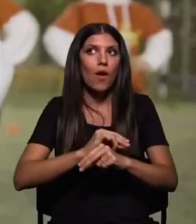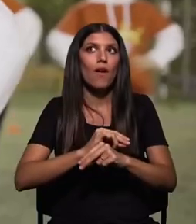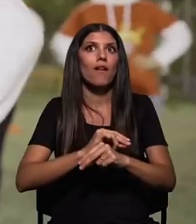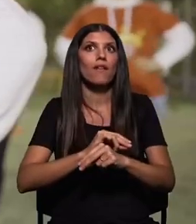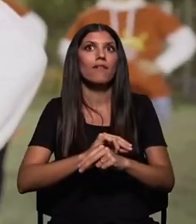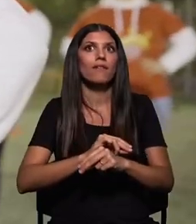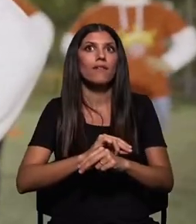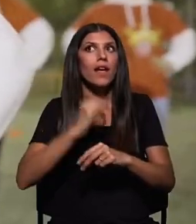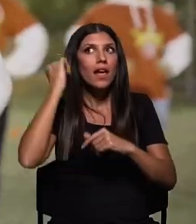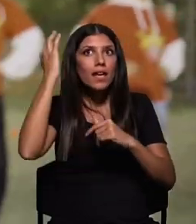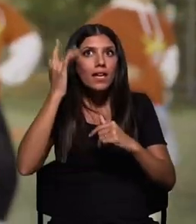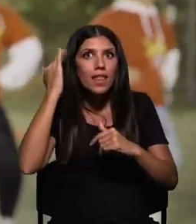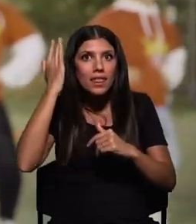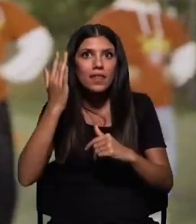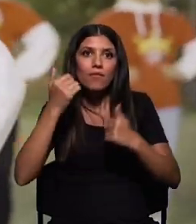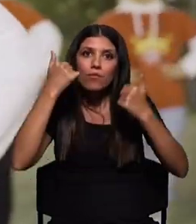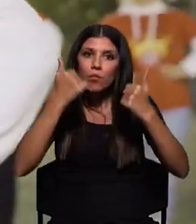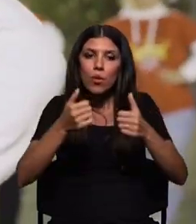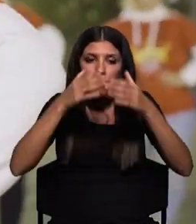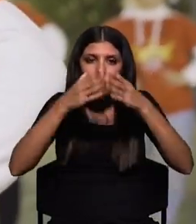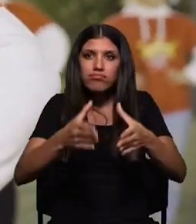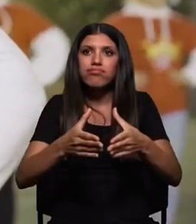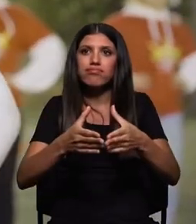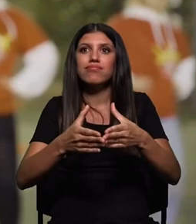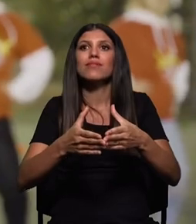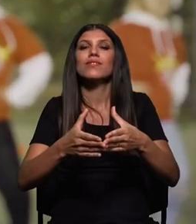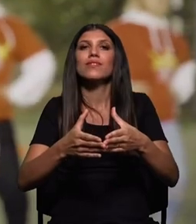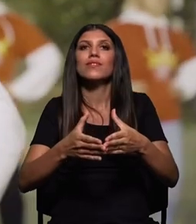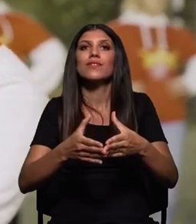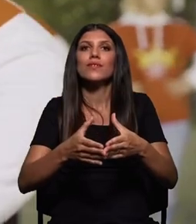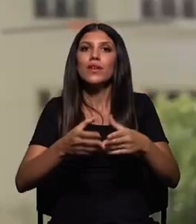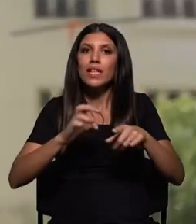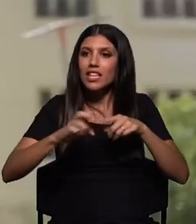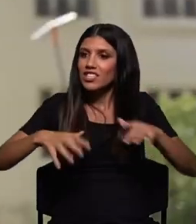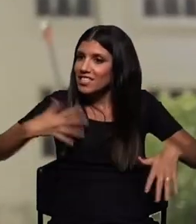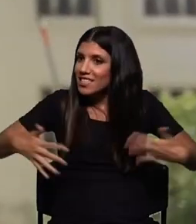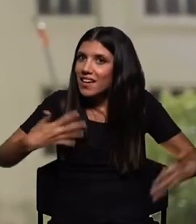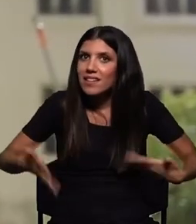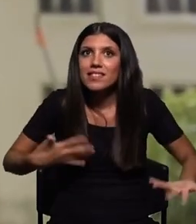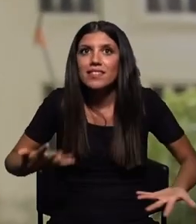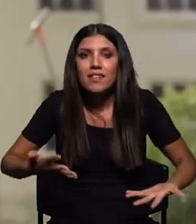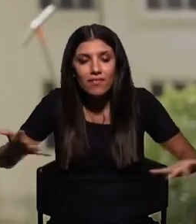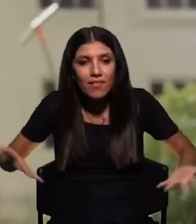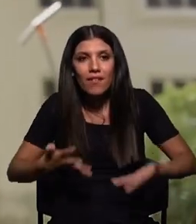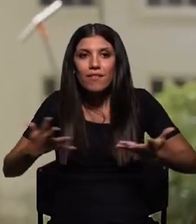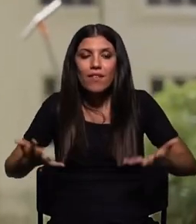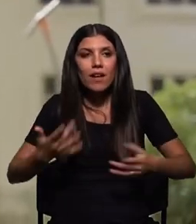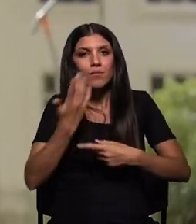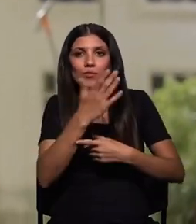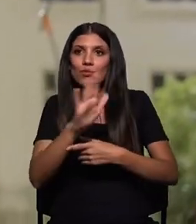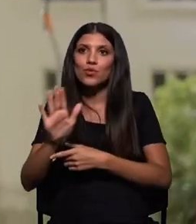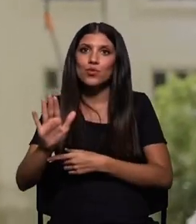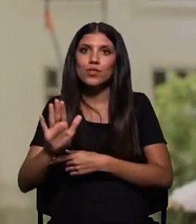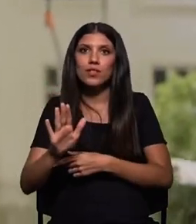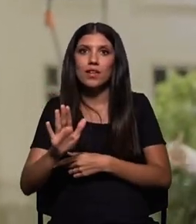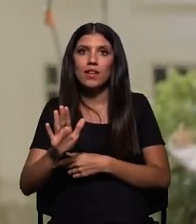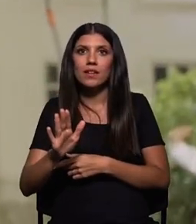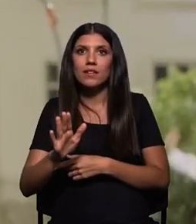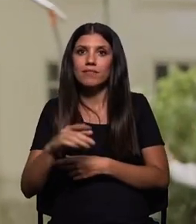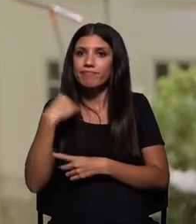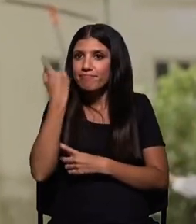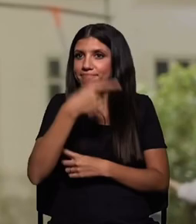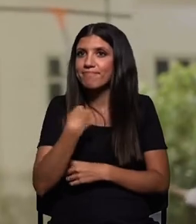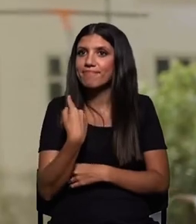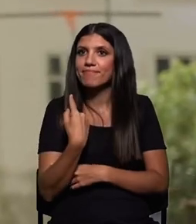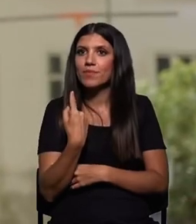muito, muito eficaz, muito concentrada, muito, muito energética para mostrar uma nova,